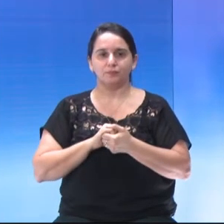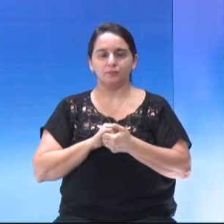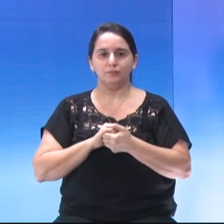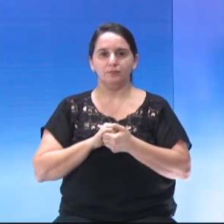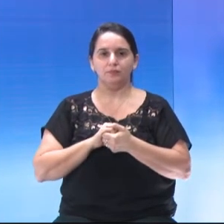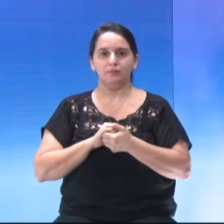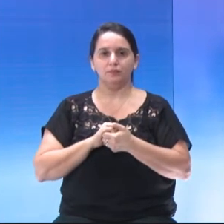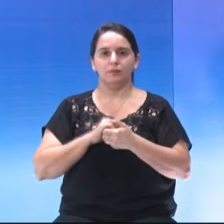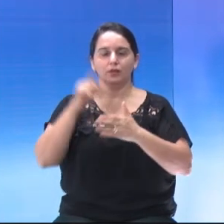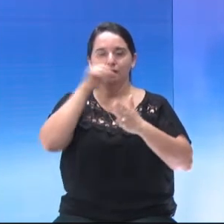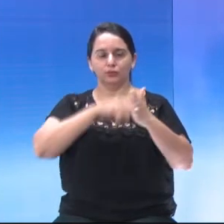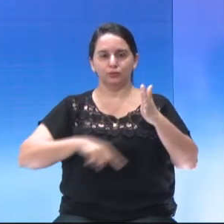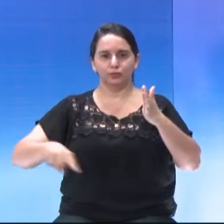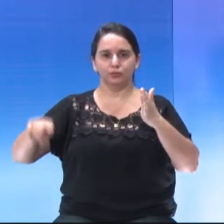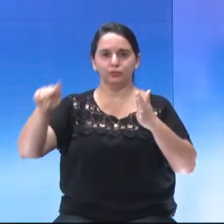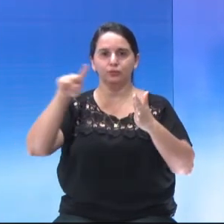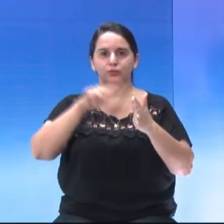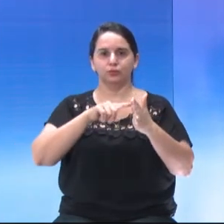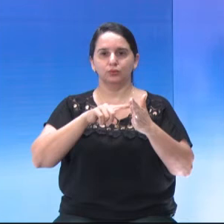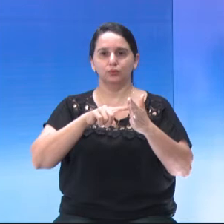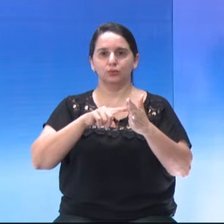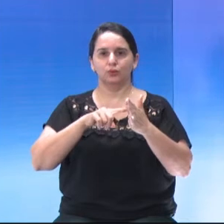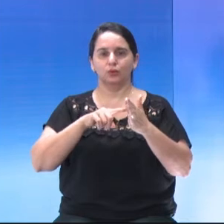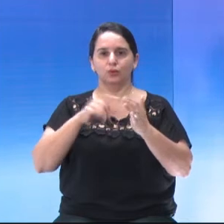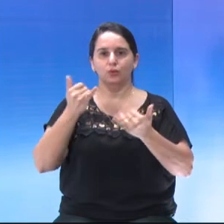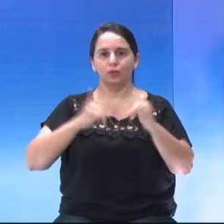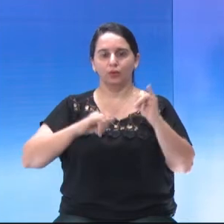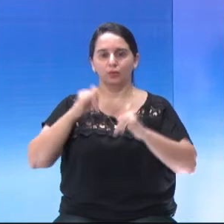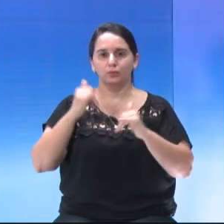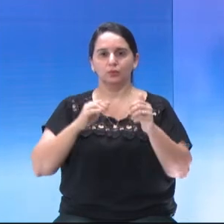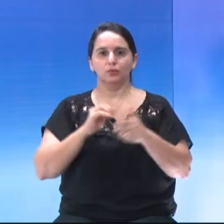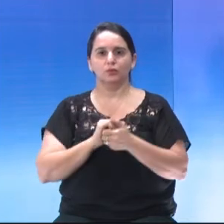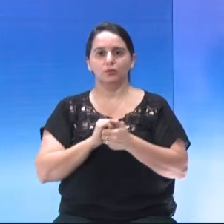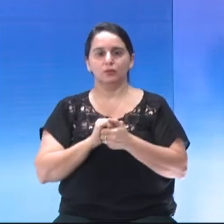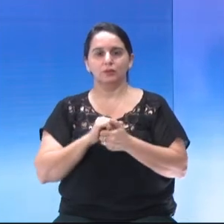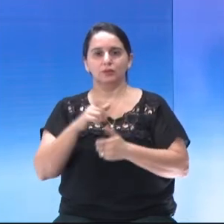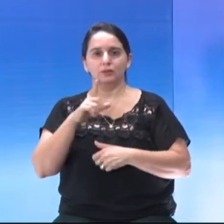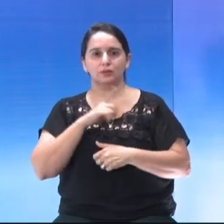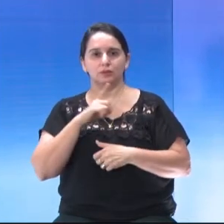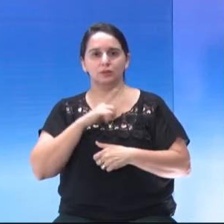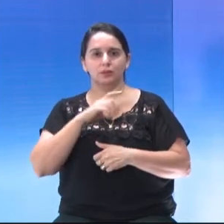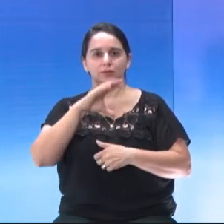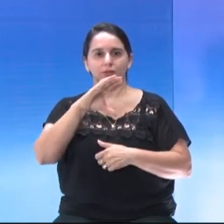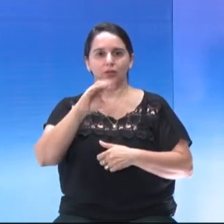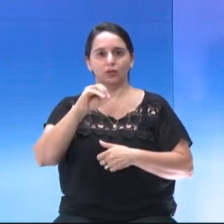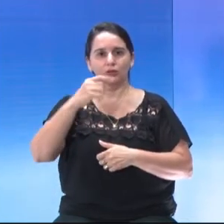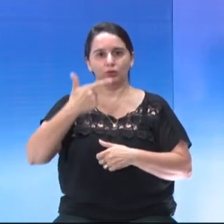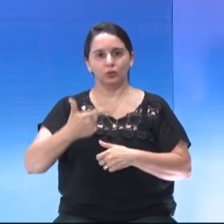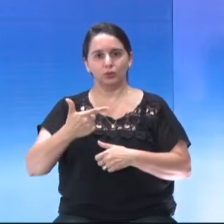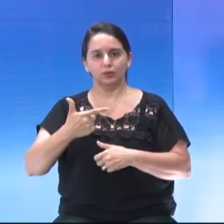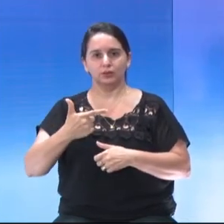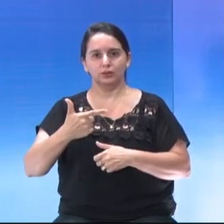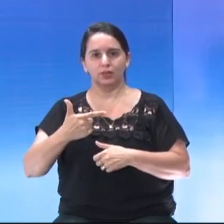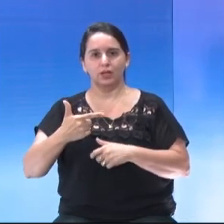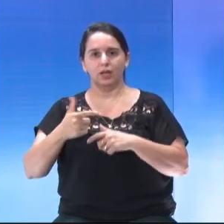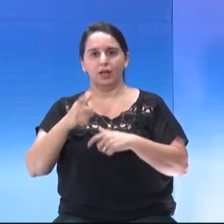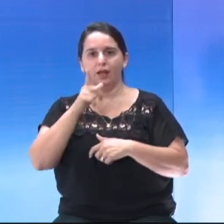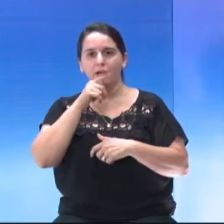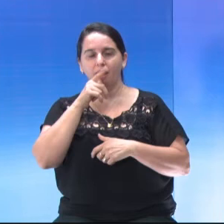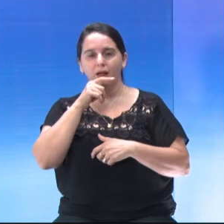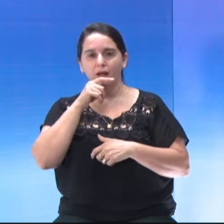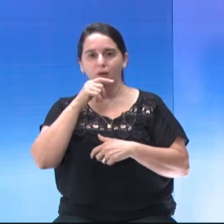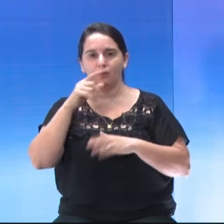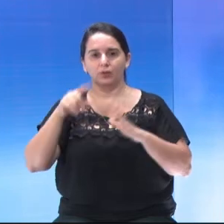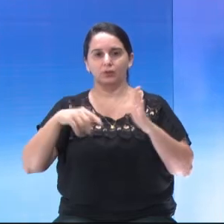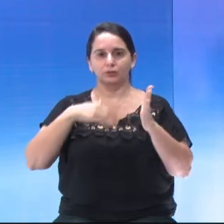aí para esse ciclo do carbono. Observem aí nesse ciclo que nós temos CO2 e água passando